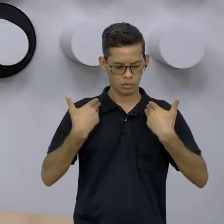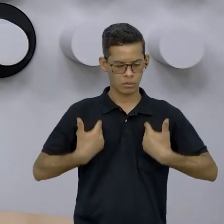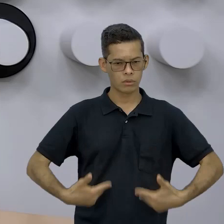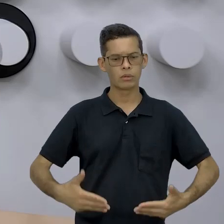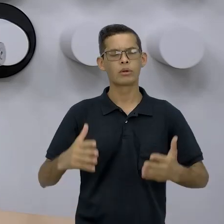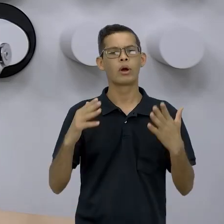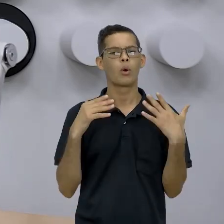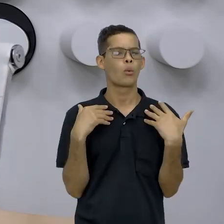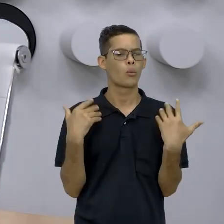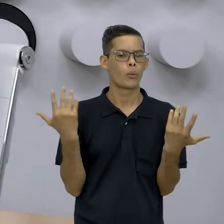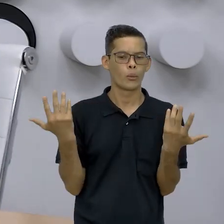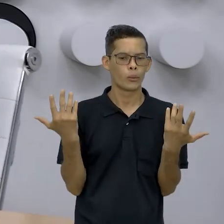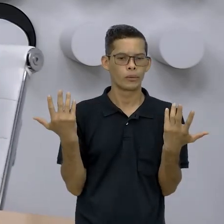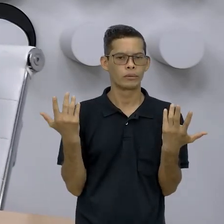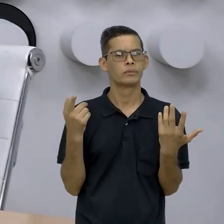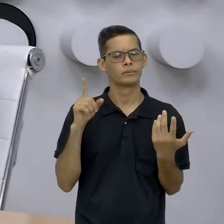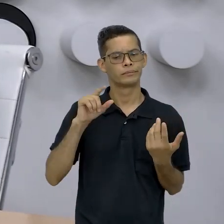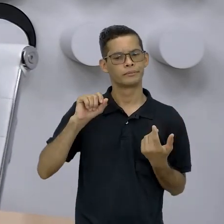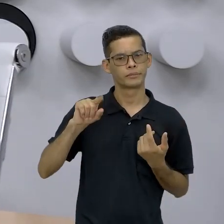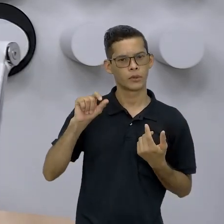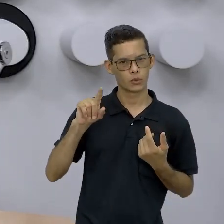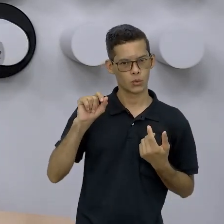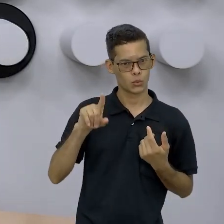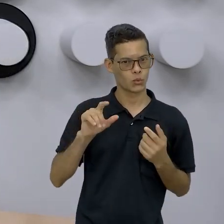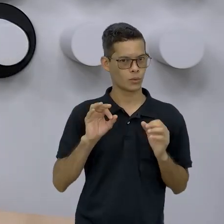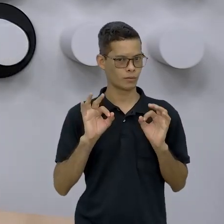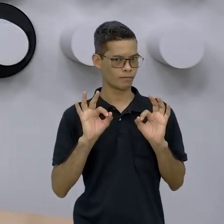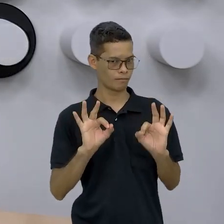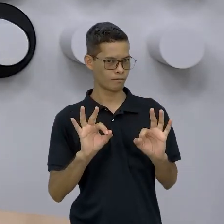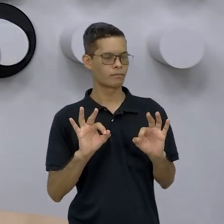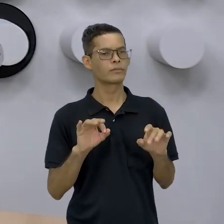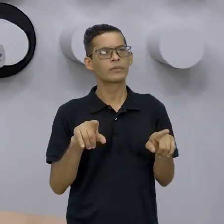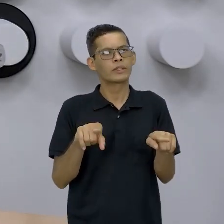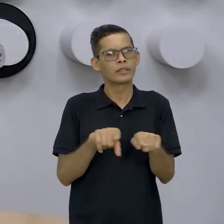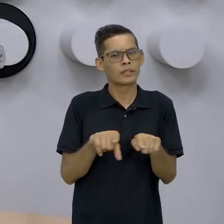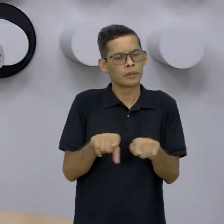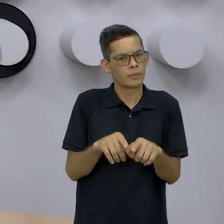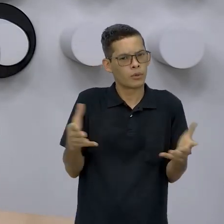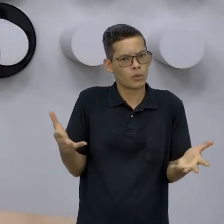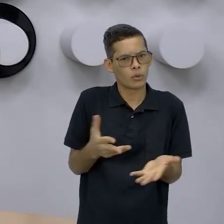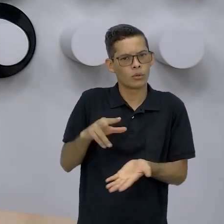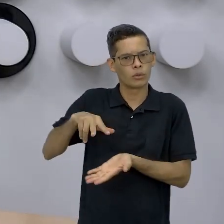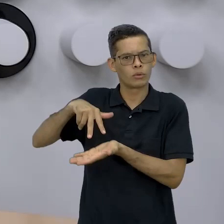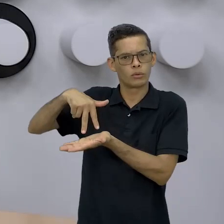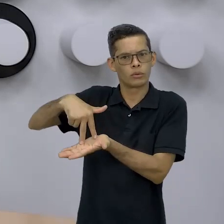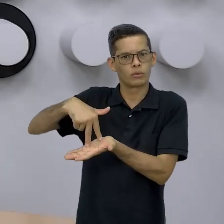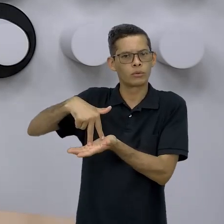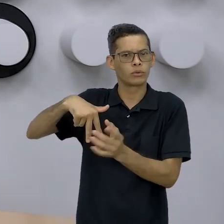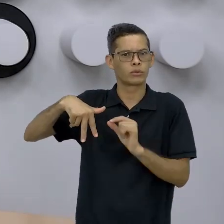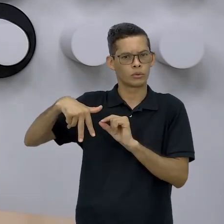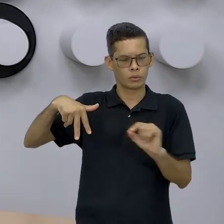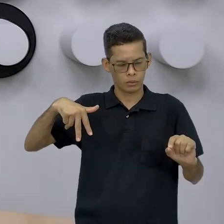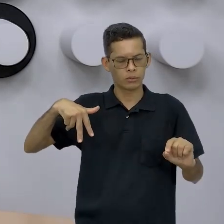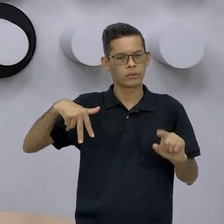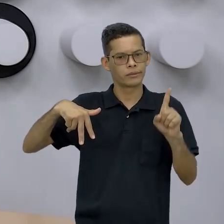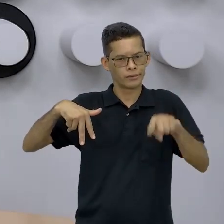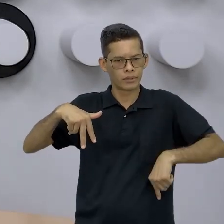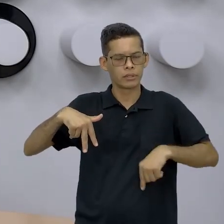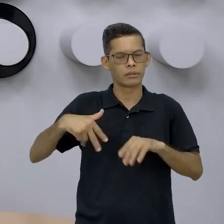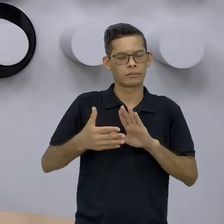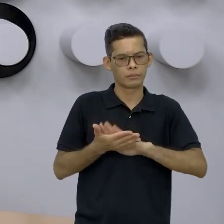na minha roupa, é o azul. Para copilotar a nossa aula aqui, muito legal o trabalho de